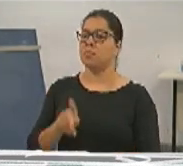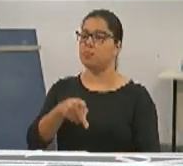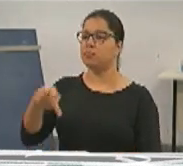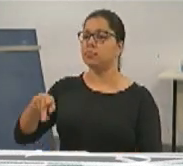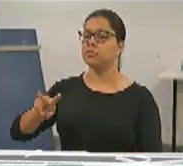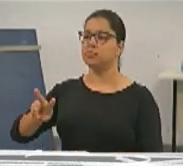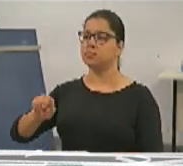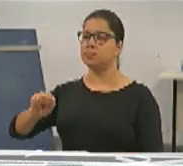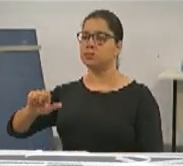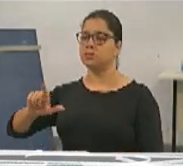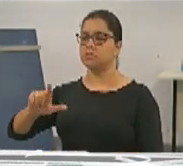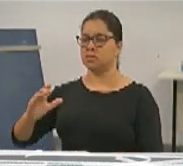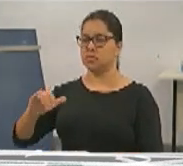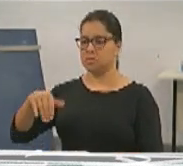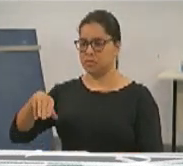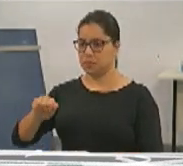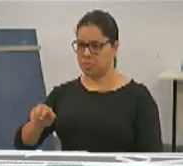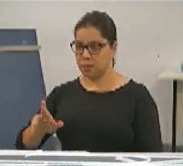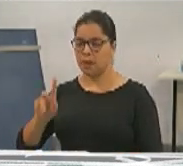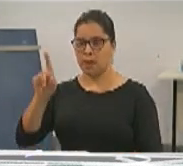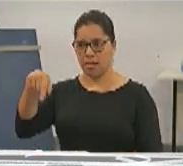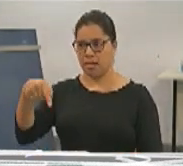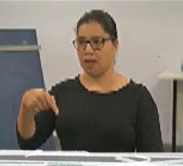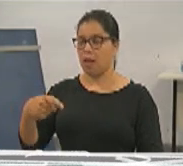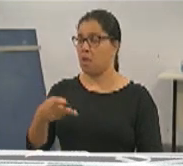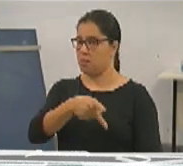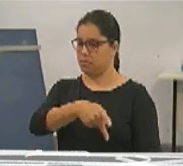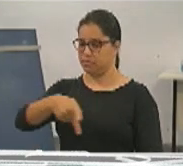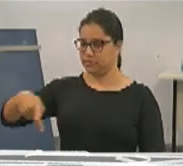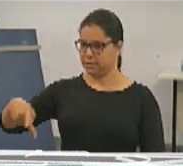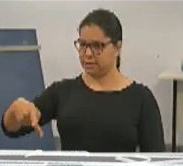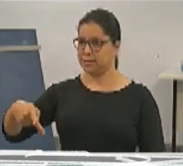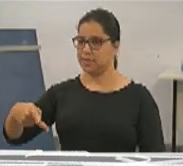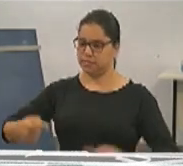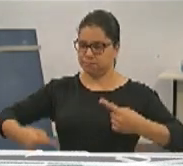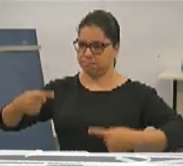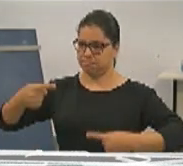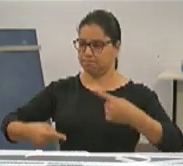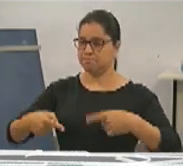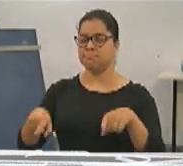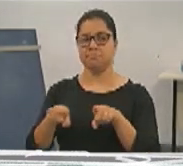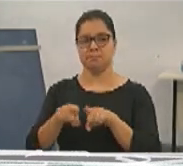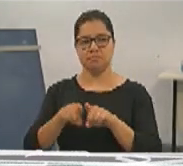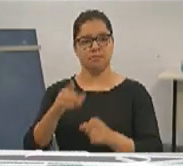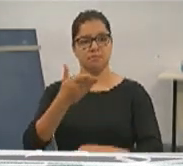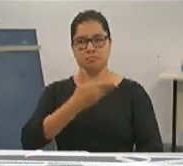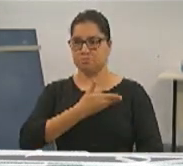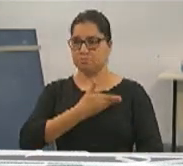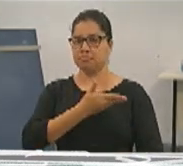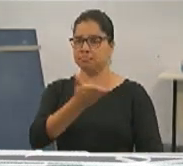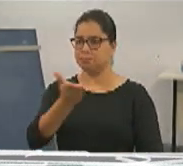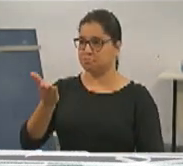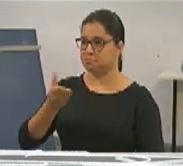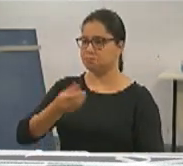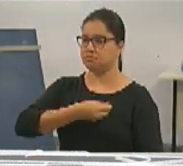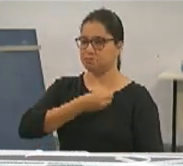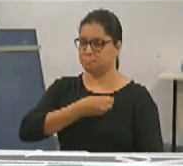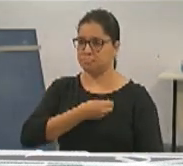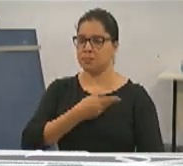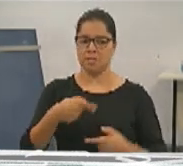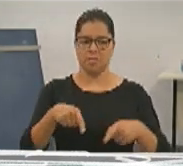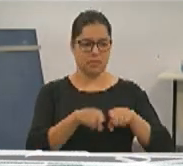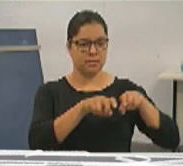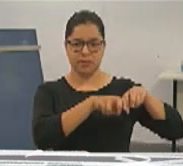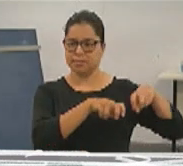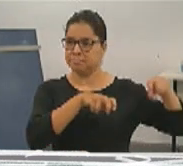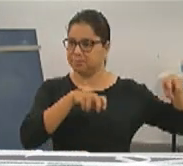presidente dessa sessão, desse debate. Cumprimentar também os colegas, né, que compõem aí a representantes,